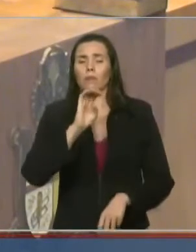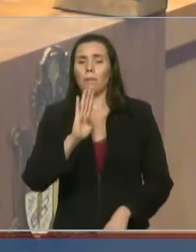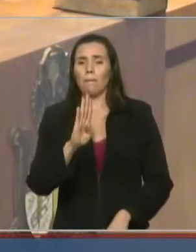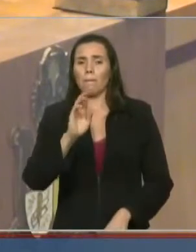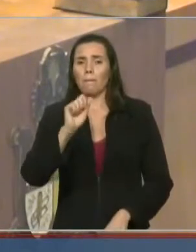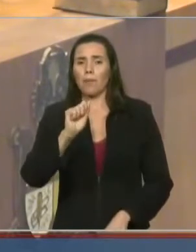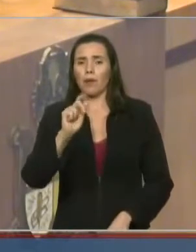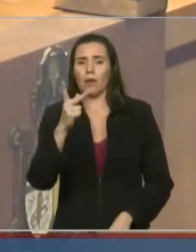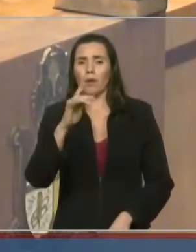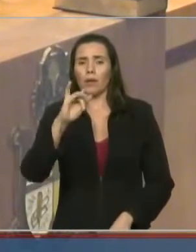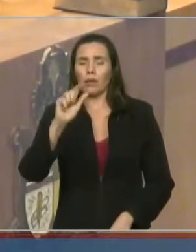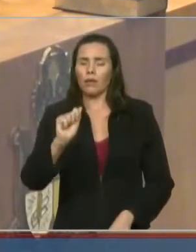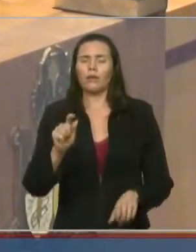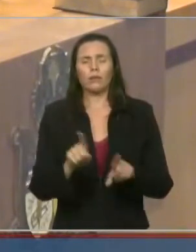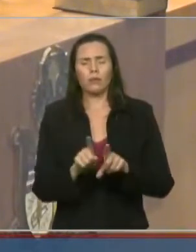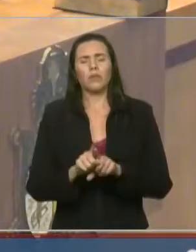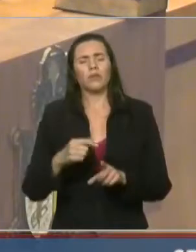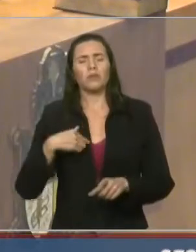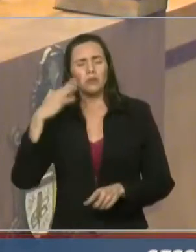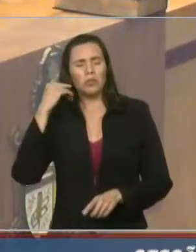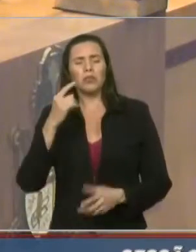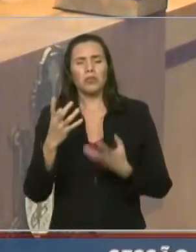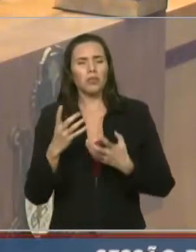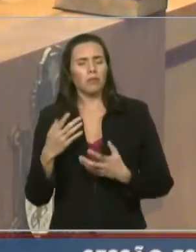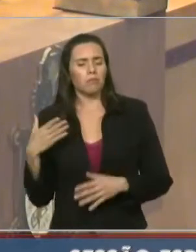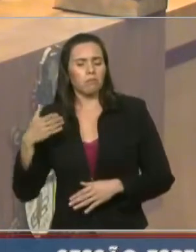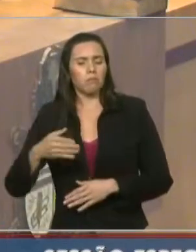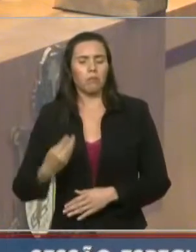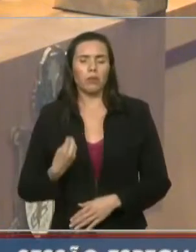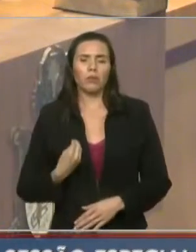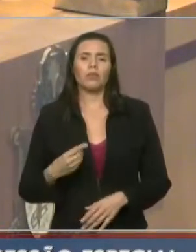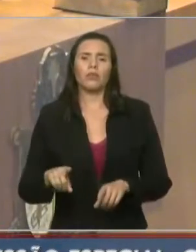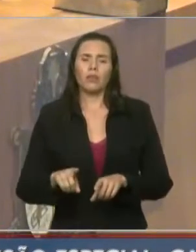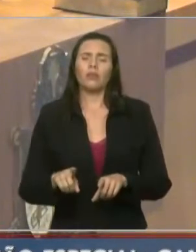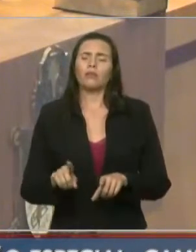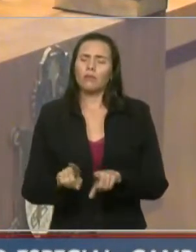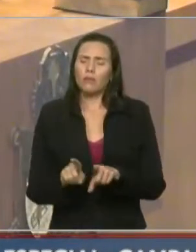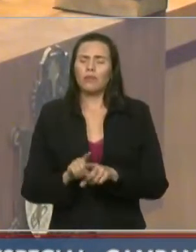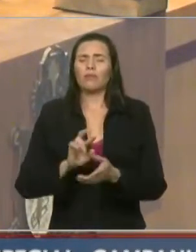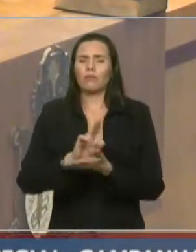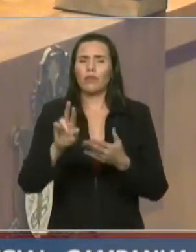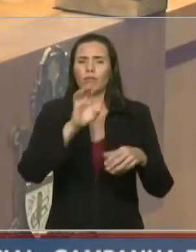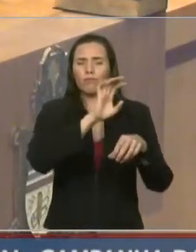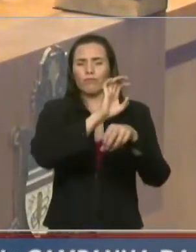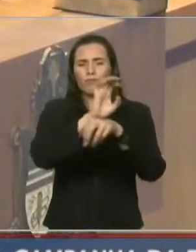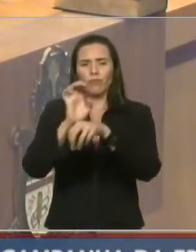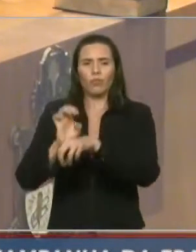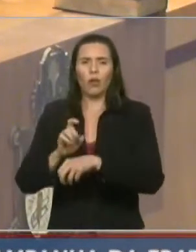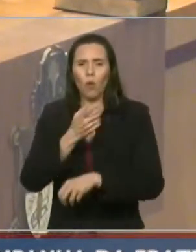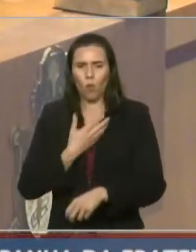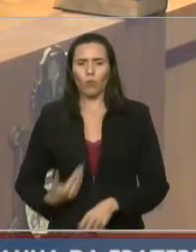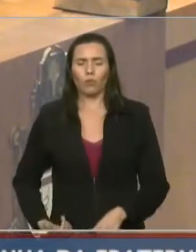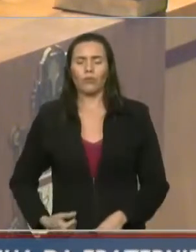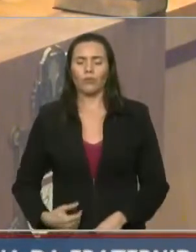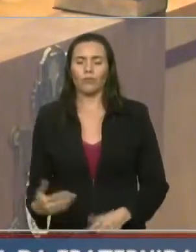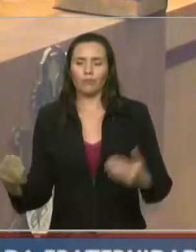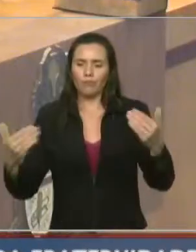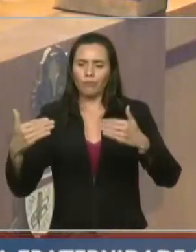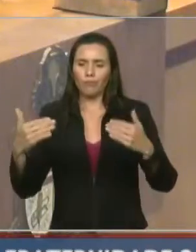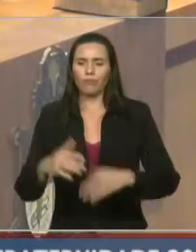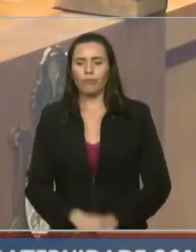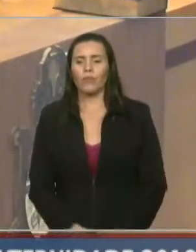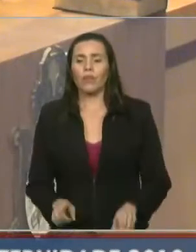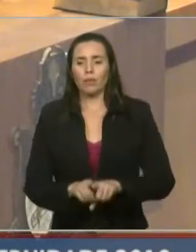como os governadores de outros estados. Também destacar aqui a presença da Rosângela Garcês,